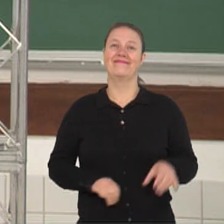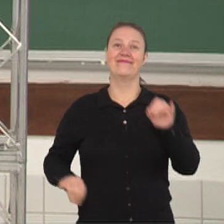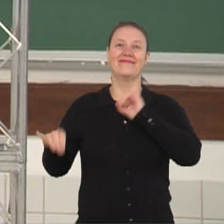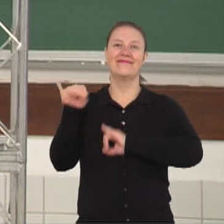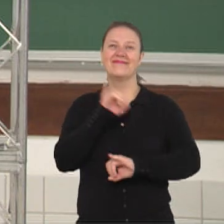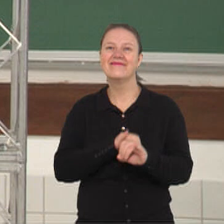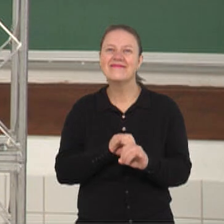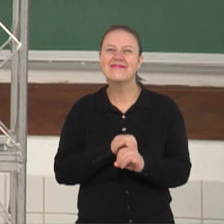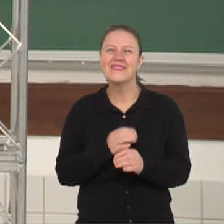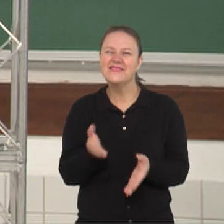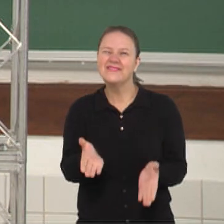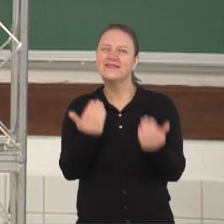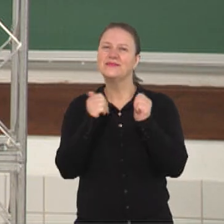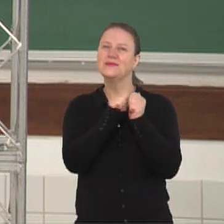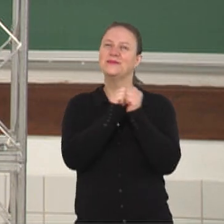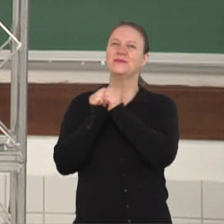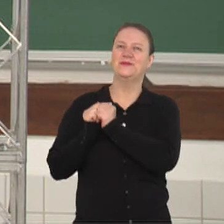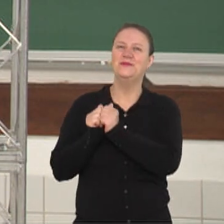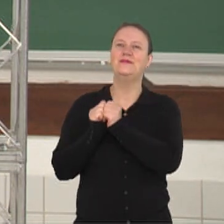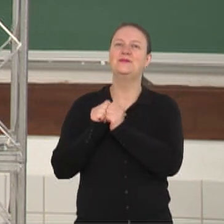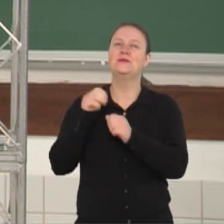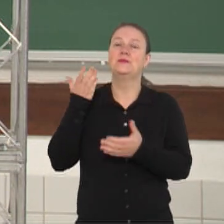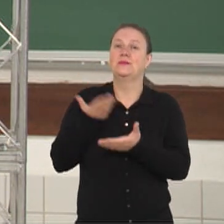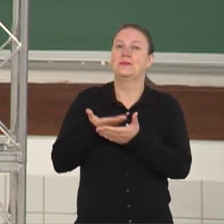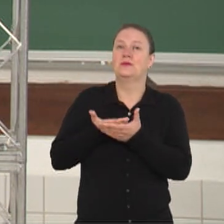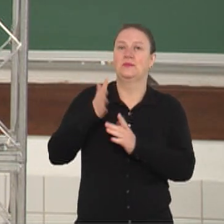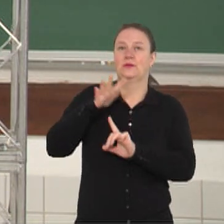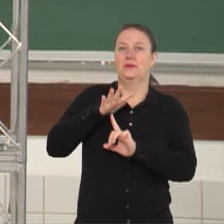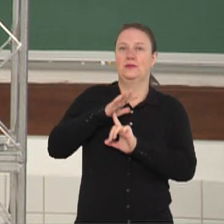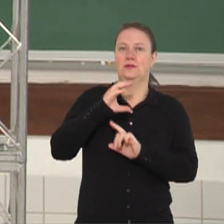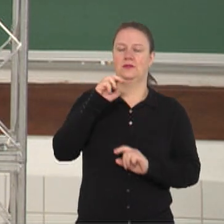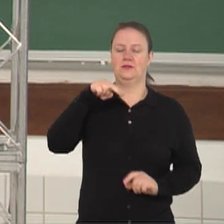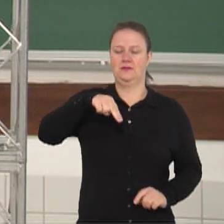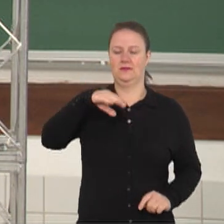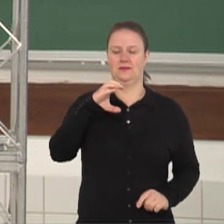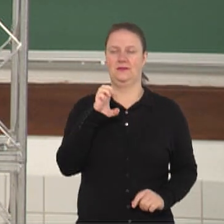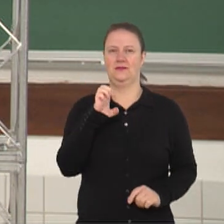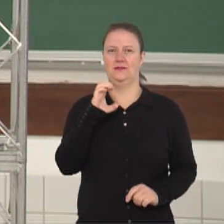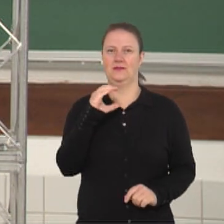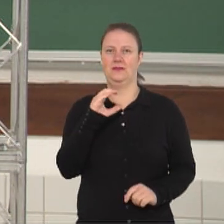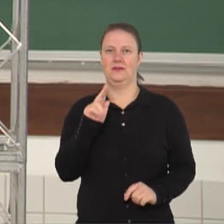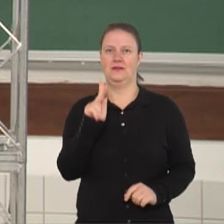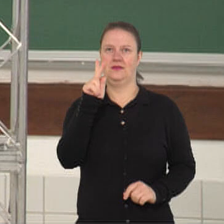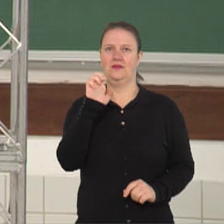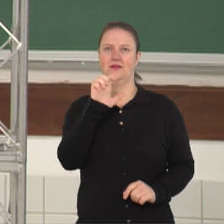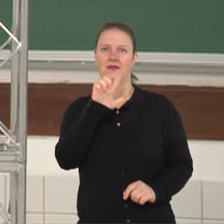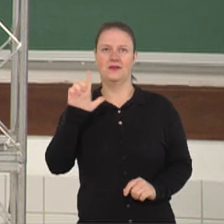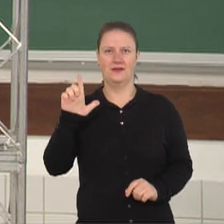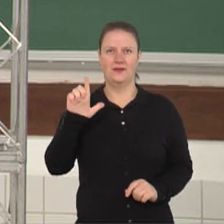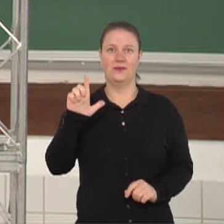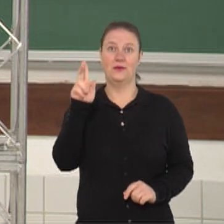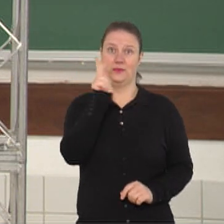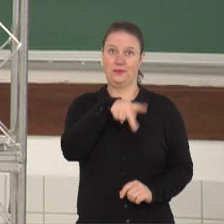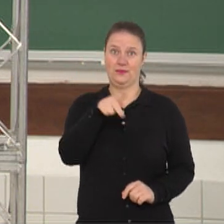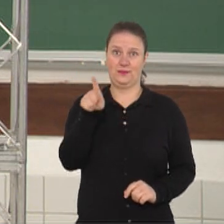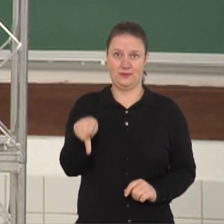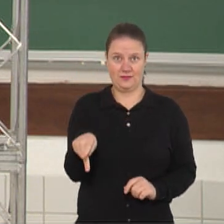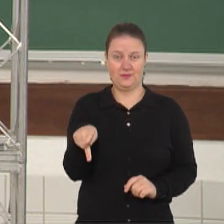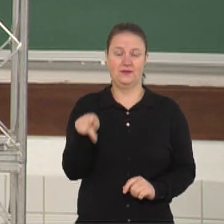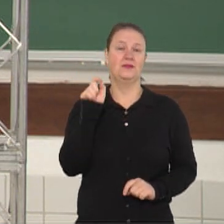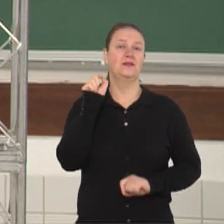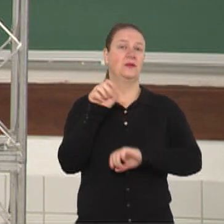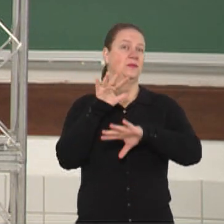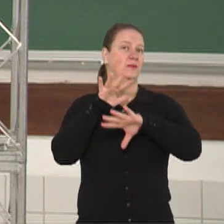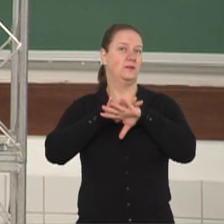Vamos juntos a mais uma aula Paraná. Eu me chamo Neckel, professor Wagner Neckel. Essa disciplina é